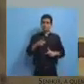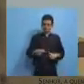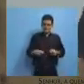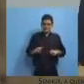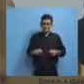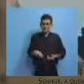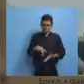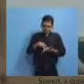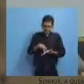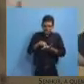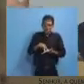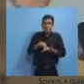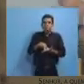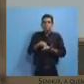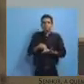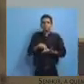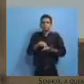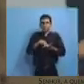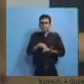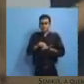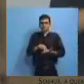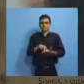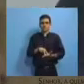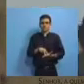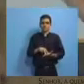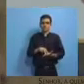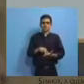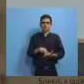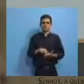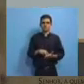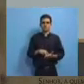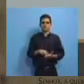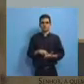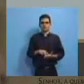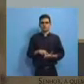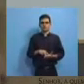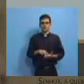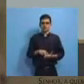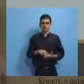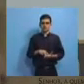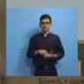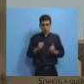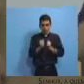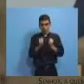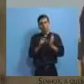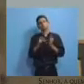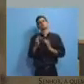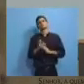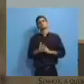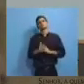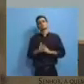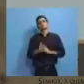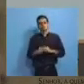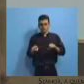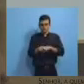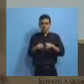chuva, soprará o vento, vai soprar esse vento. A igreja tem que estar firme em cima da